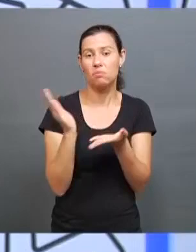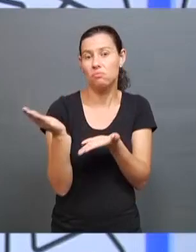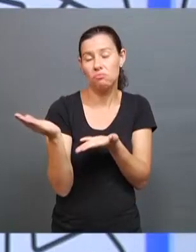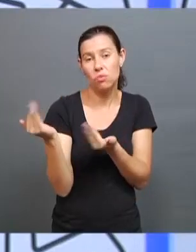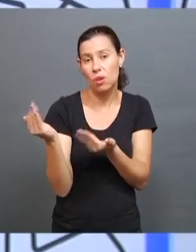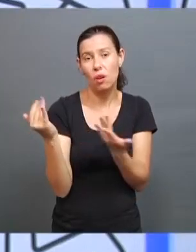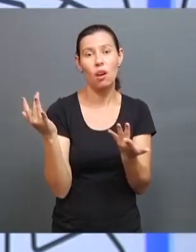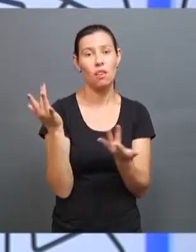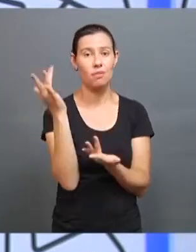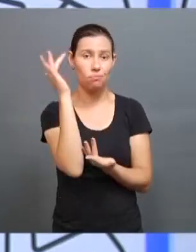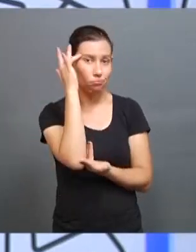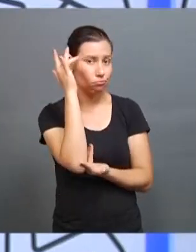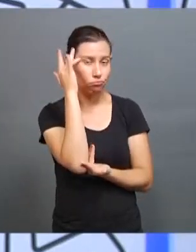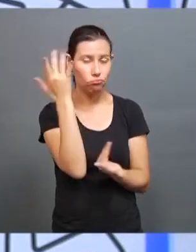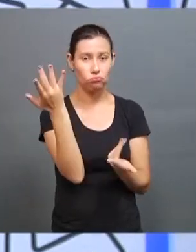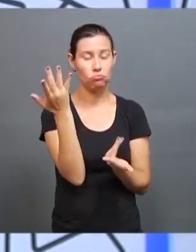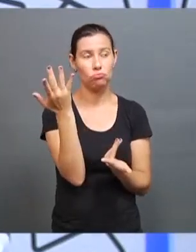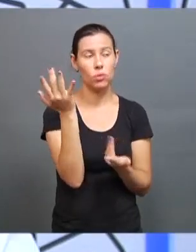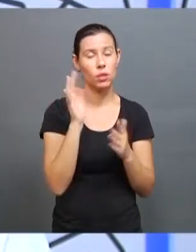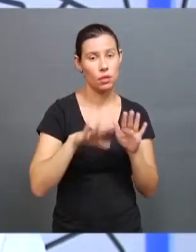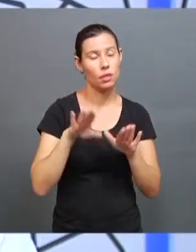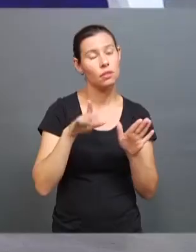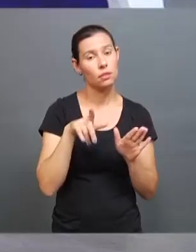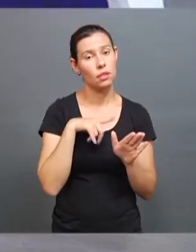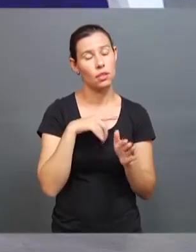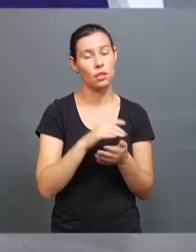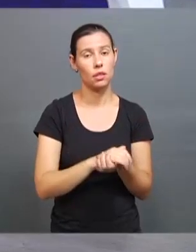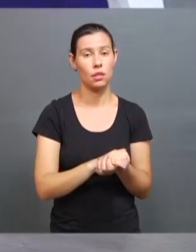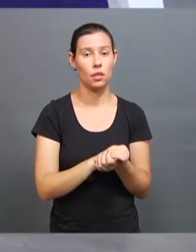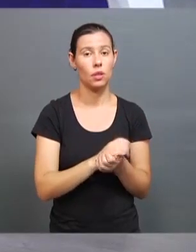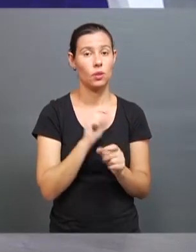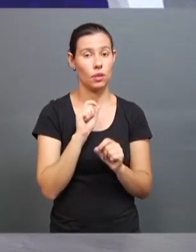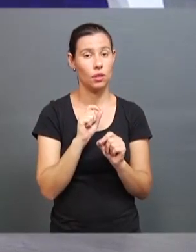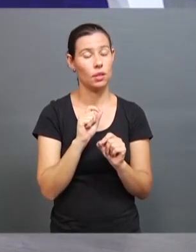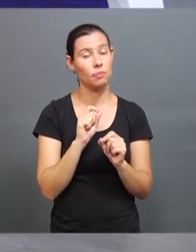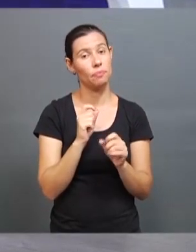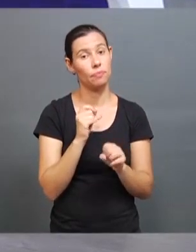juízo já estava na cabeça e não estava. Era um portal que ele não